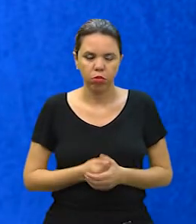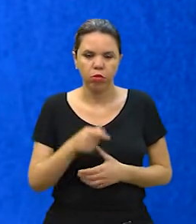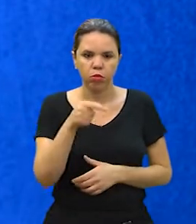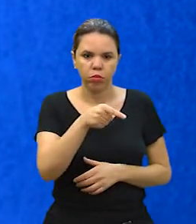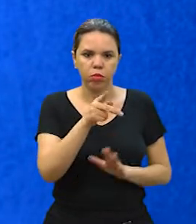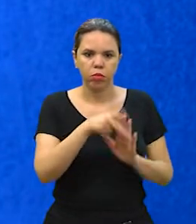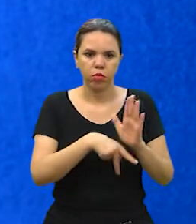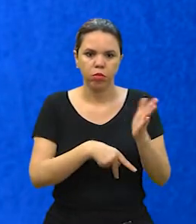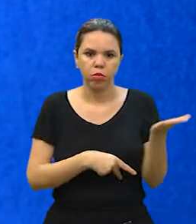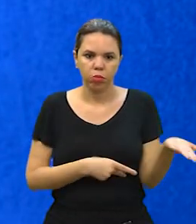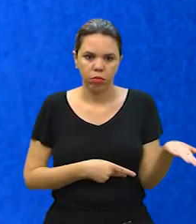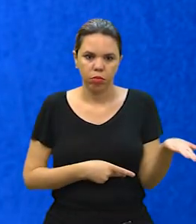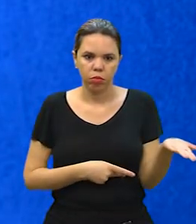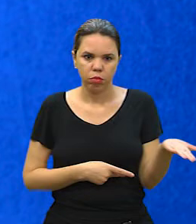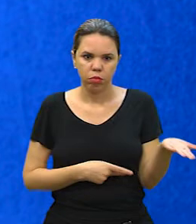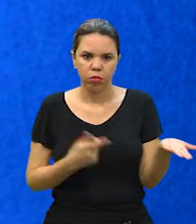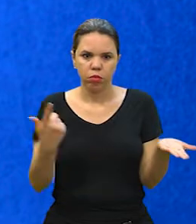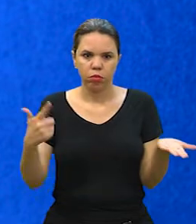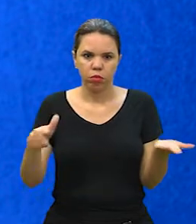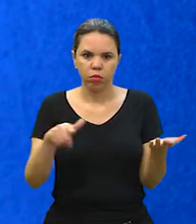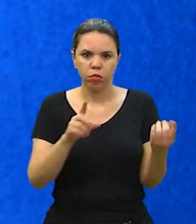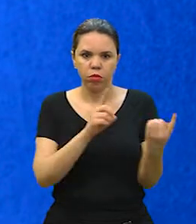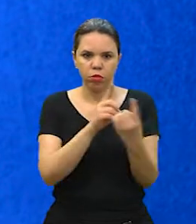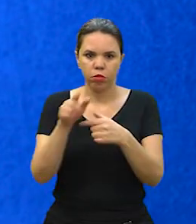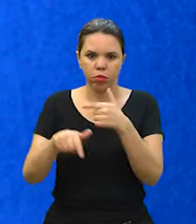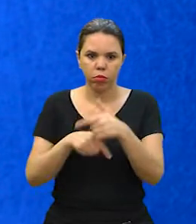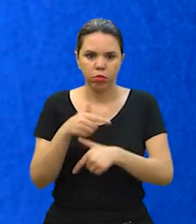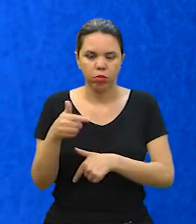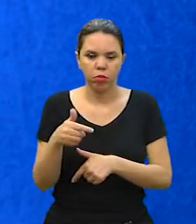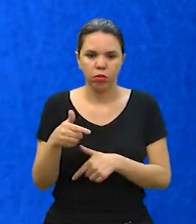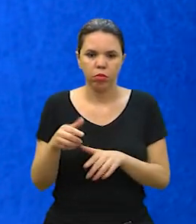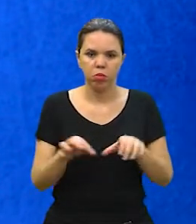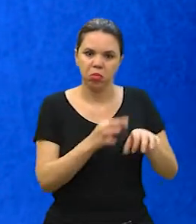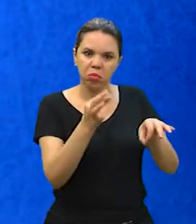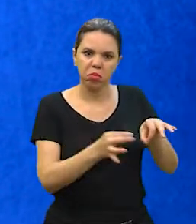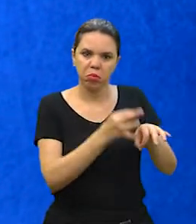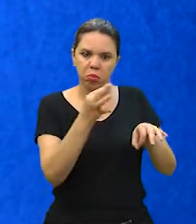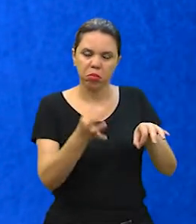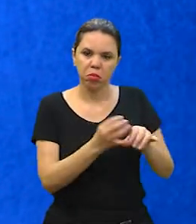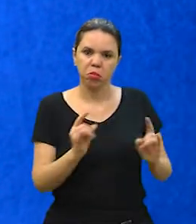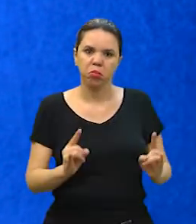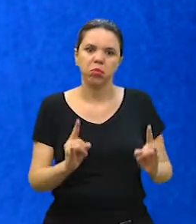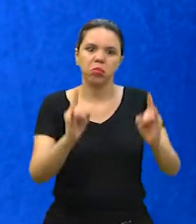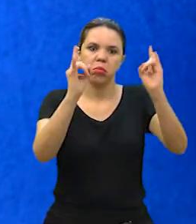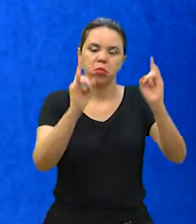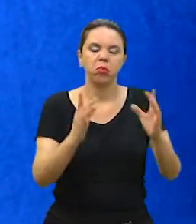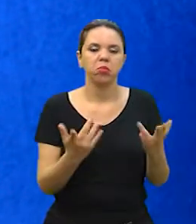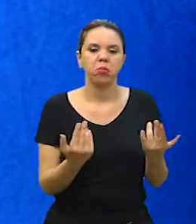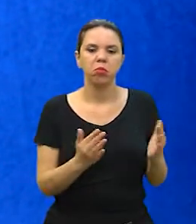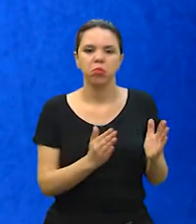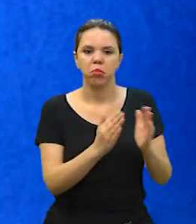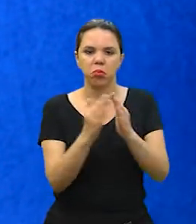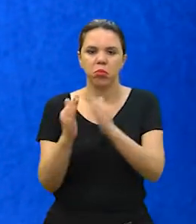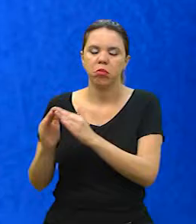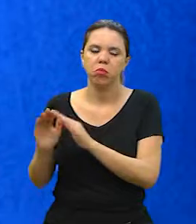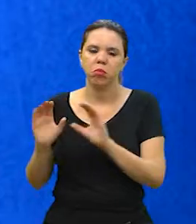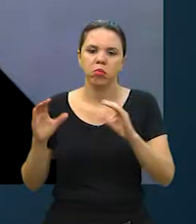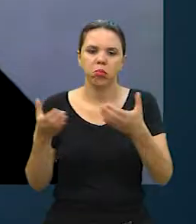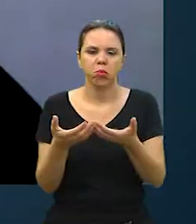esse projeto aí, esse outro serviço chamado Costureira no Condomínio, ele é parecido com o